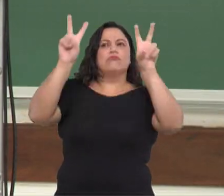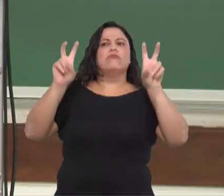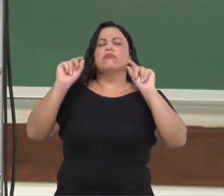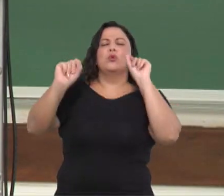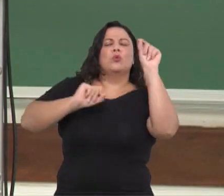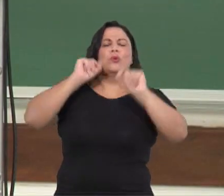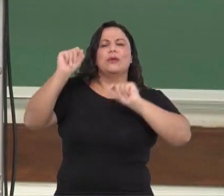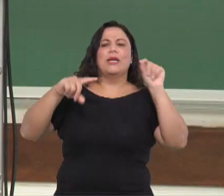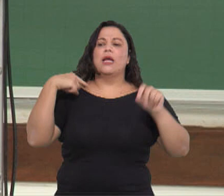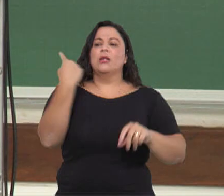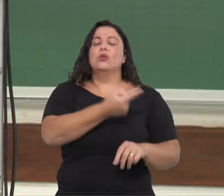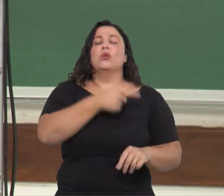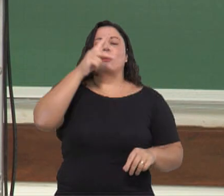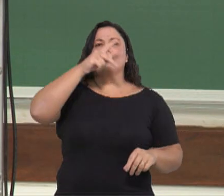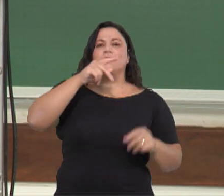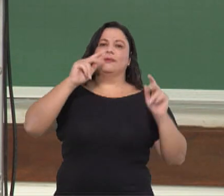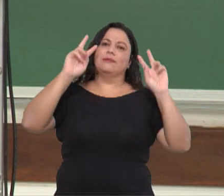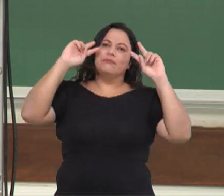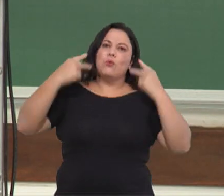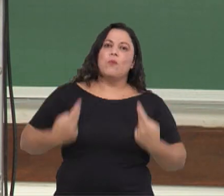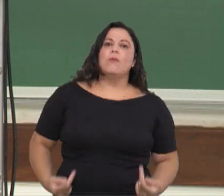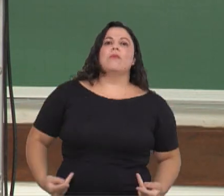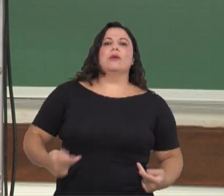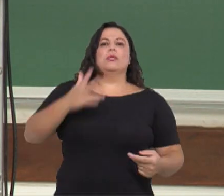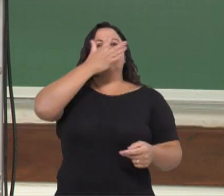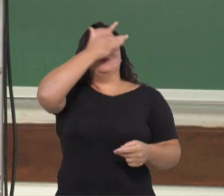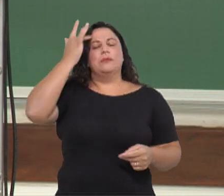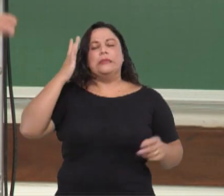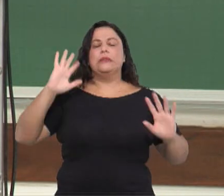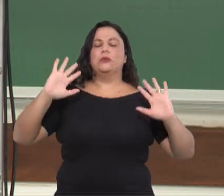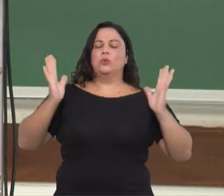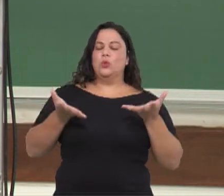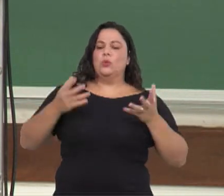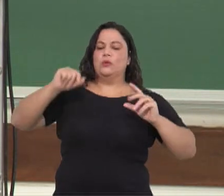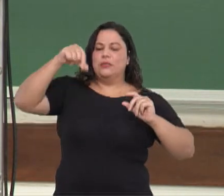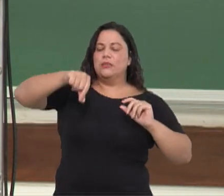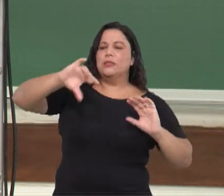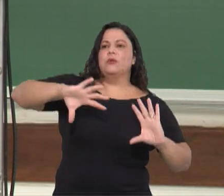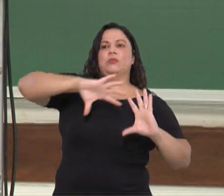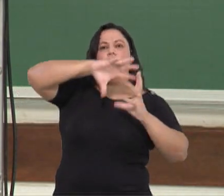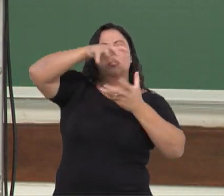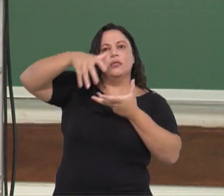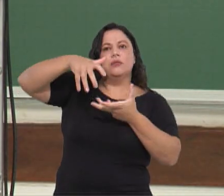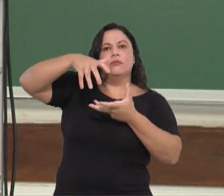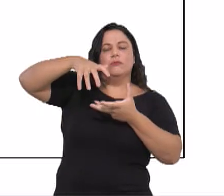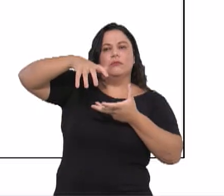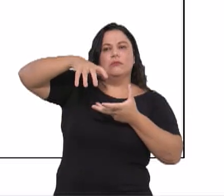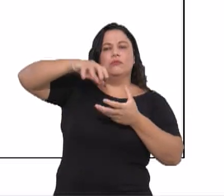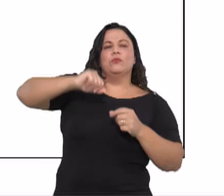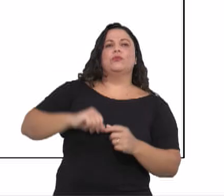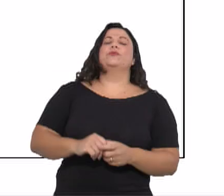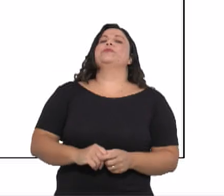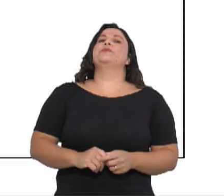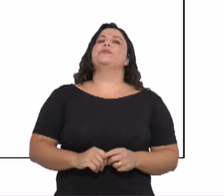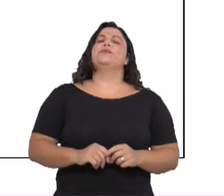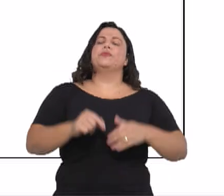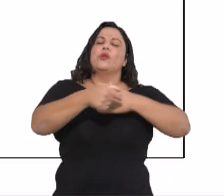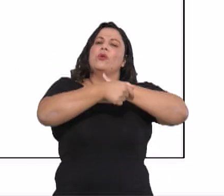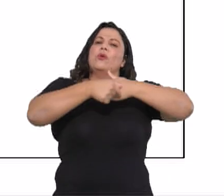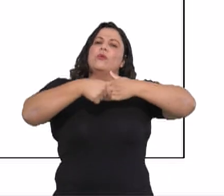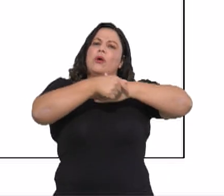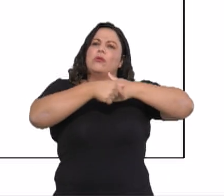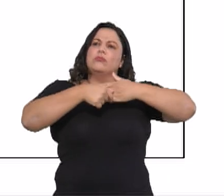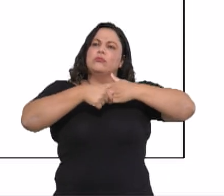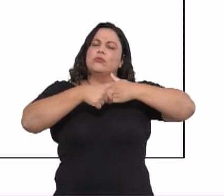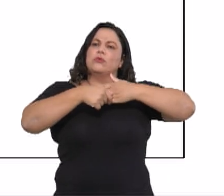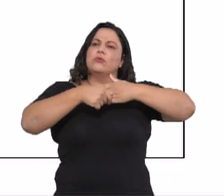nós pessoas que estamos habitando esse nosso planeta. E o autor está